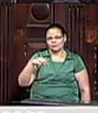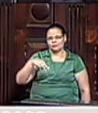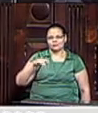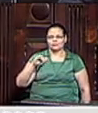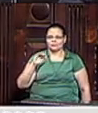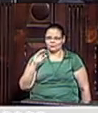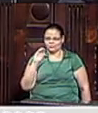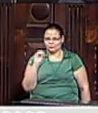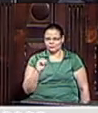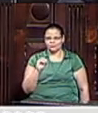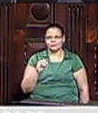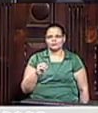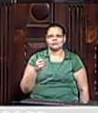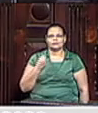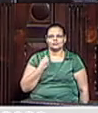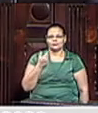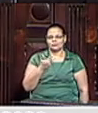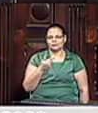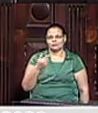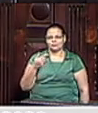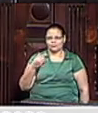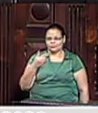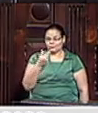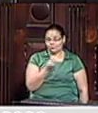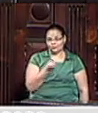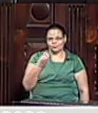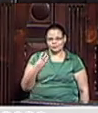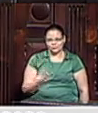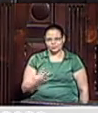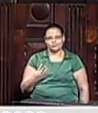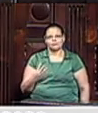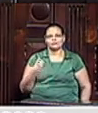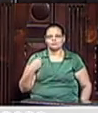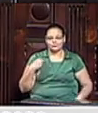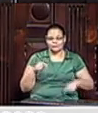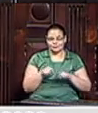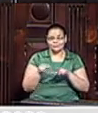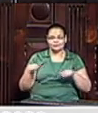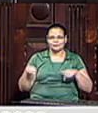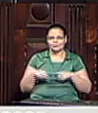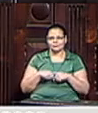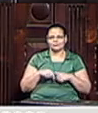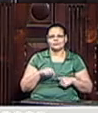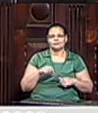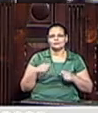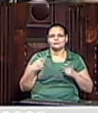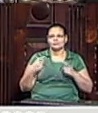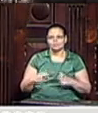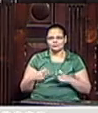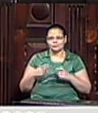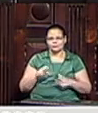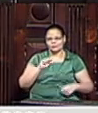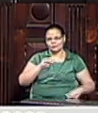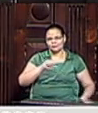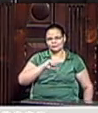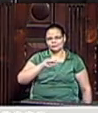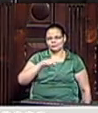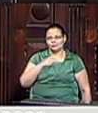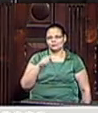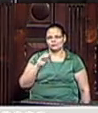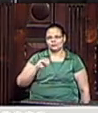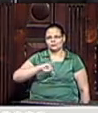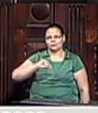Constant 63, abrangendo os pavilhões de Nossa Senhora da Conceição, São João de Deus, Visconde de Moraes e